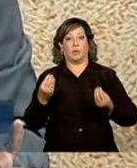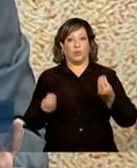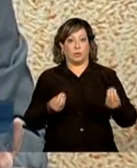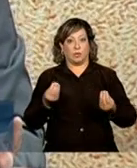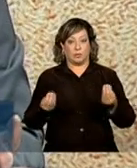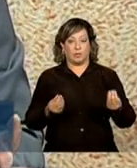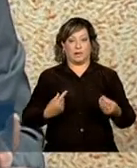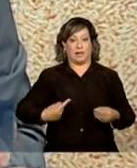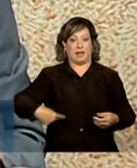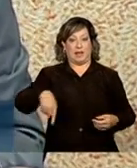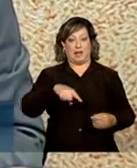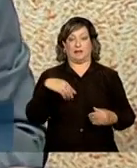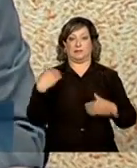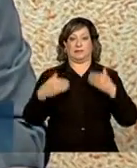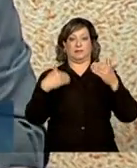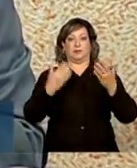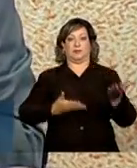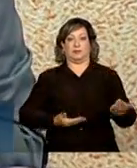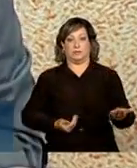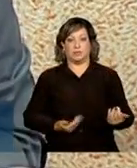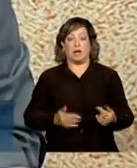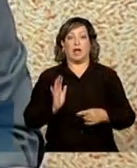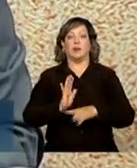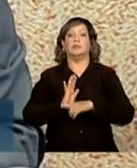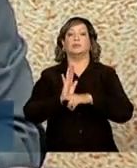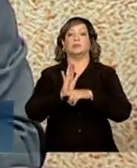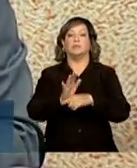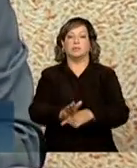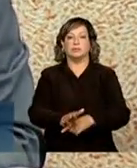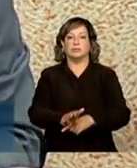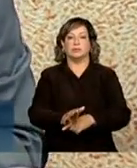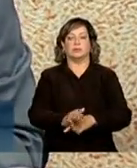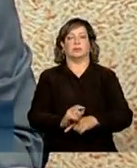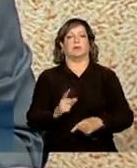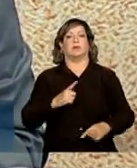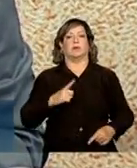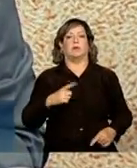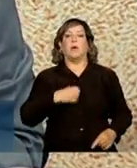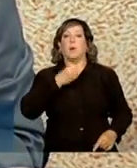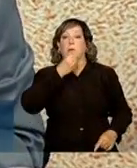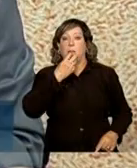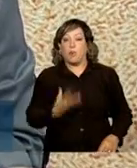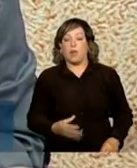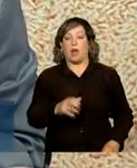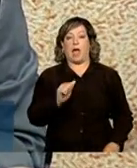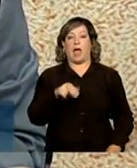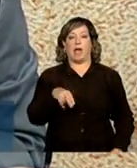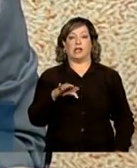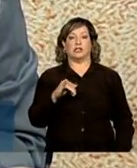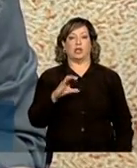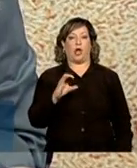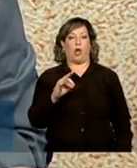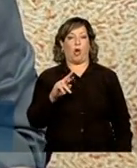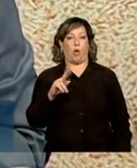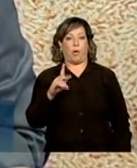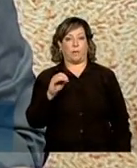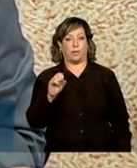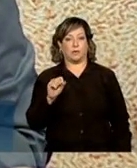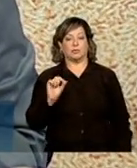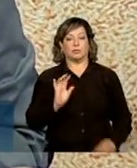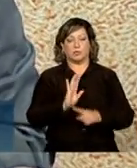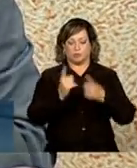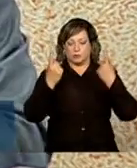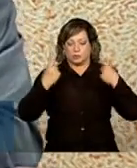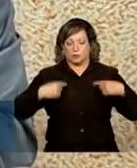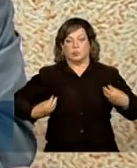dessas meninas pré-adolescentes favorece a produção intensa de anticorpos ou seja chegarmos ao nível máximo de